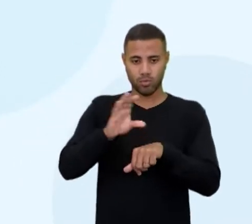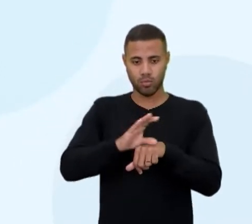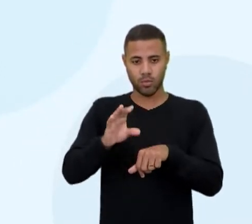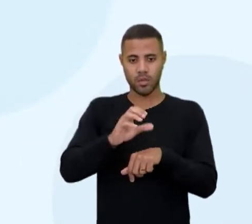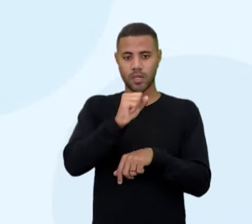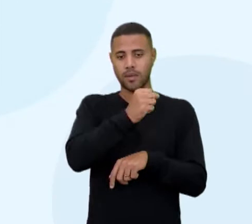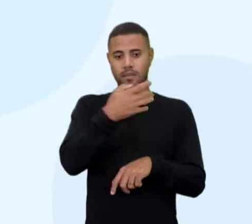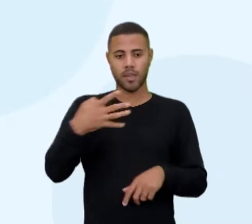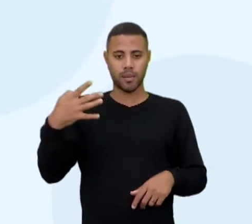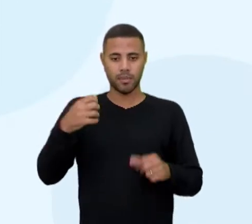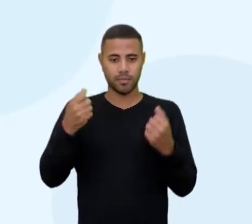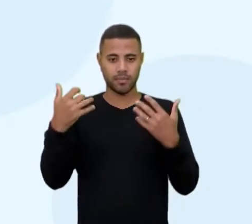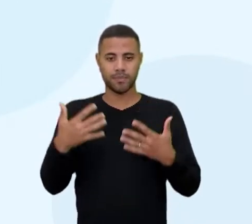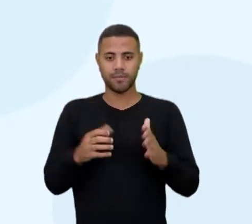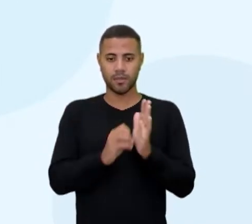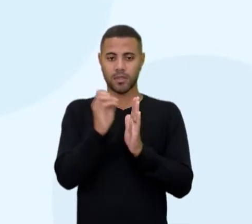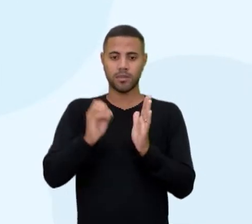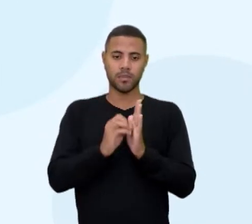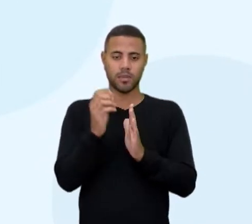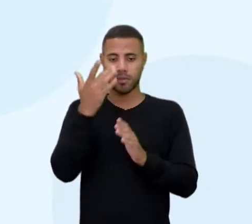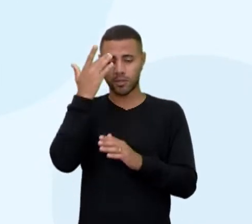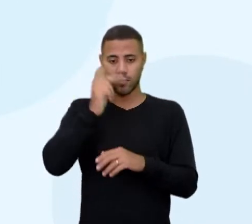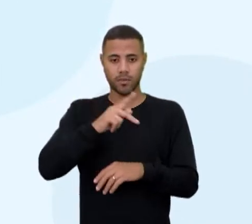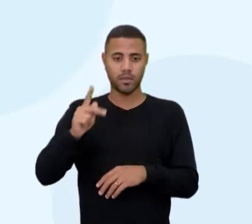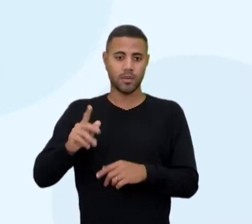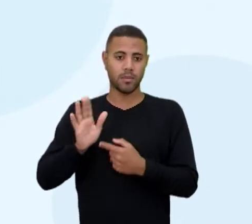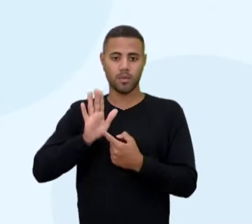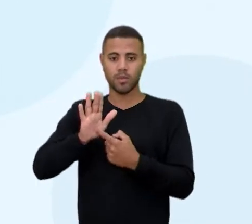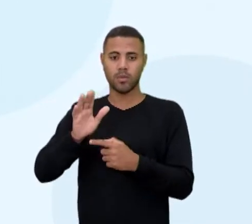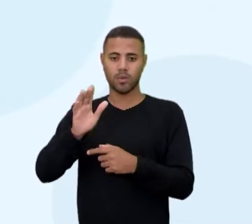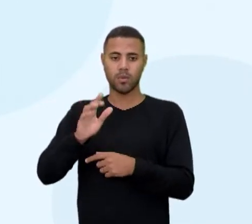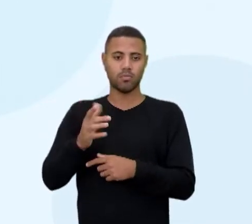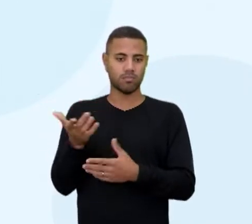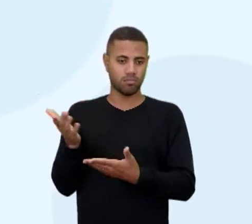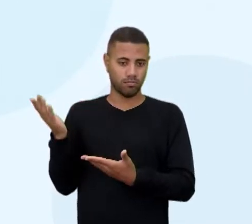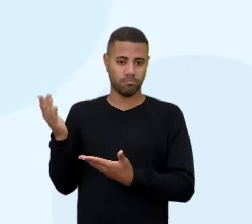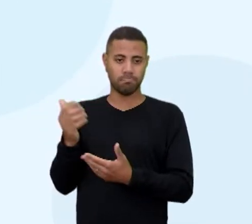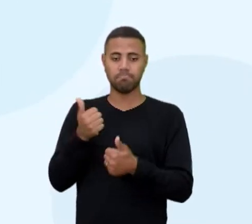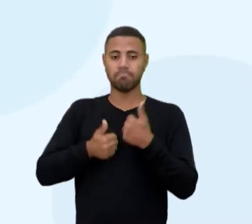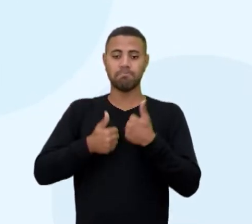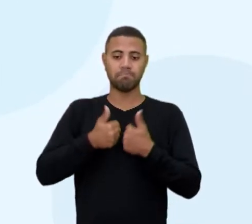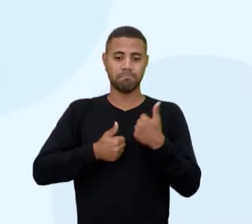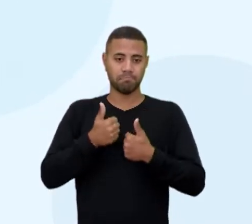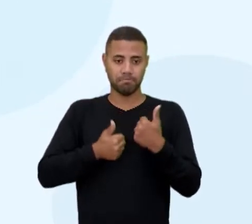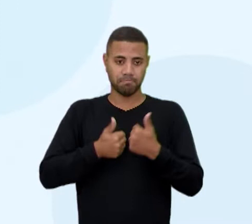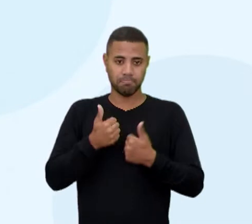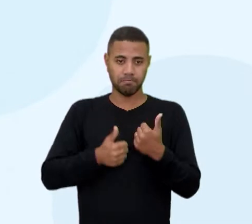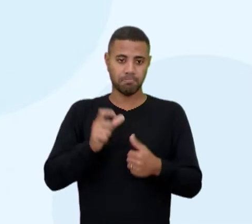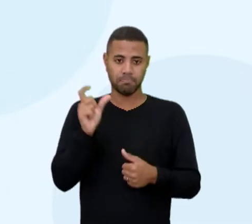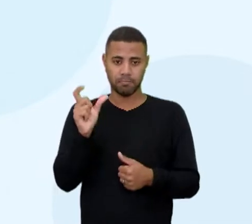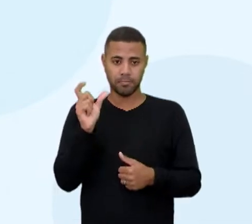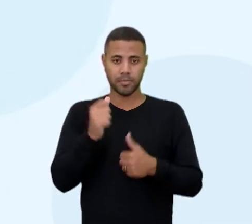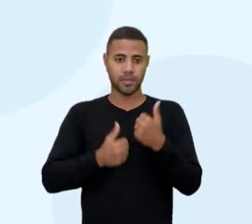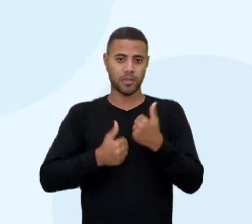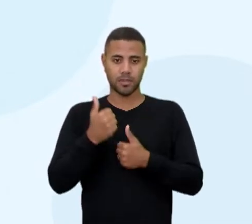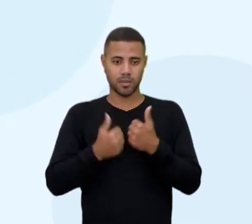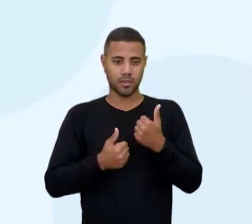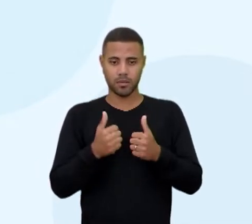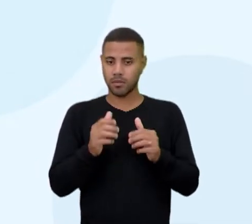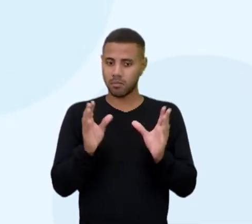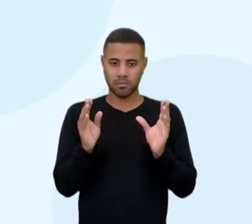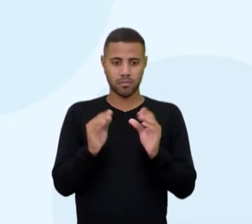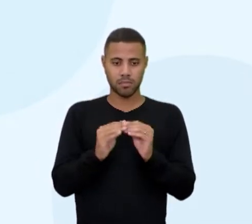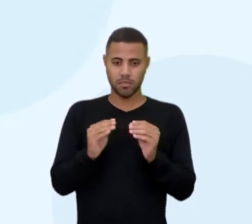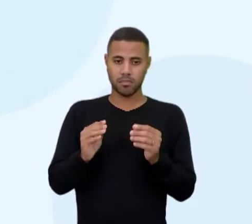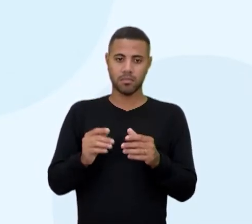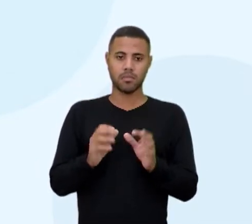isso, que é o print da tela, que eles colocaram lá no Google, né, futebol. E quando eles colocaram a palavra futebol e buscaram,